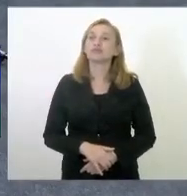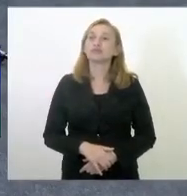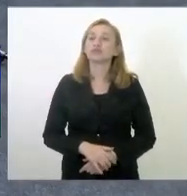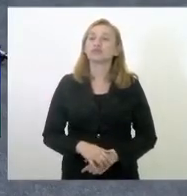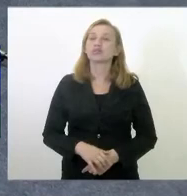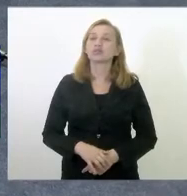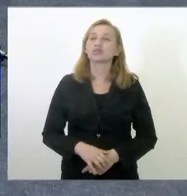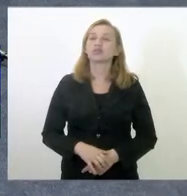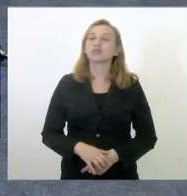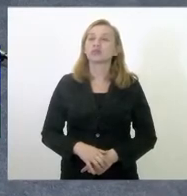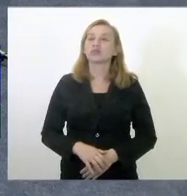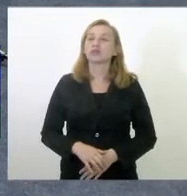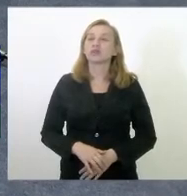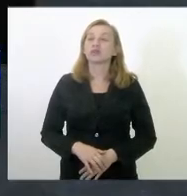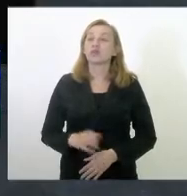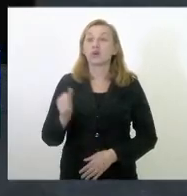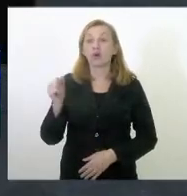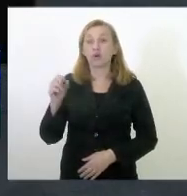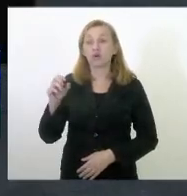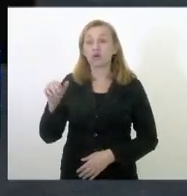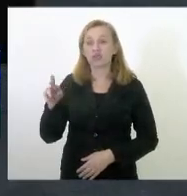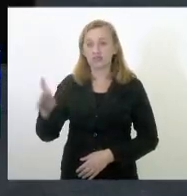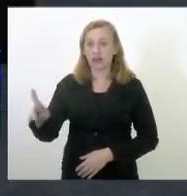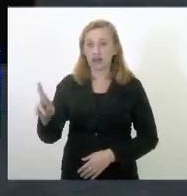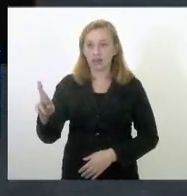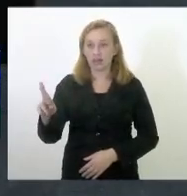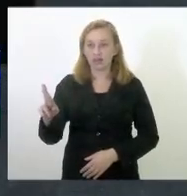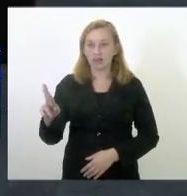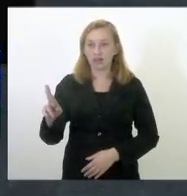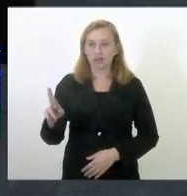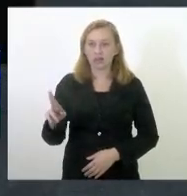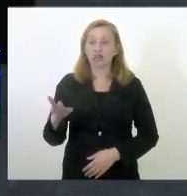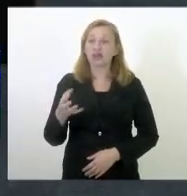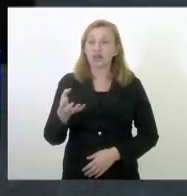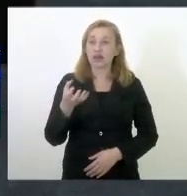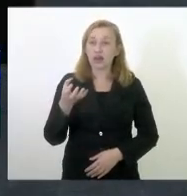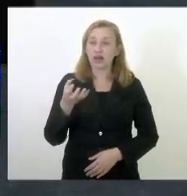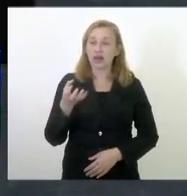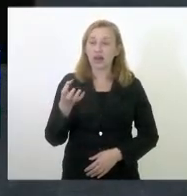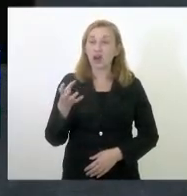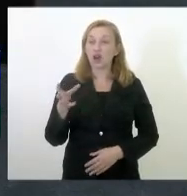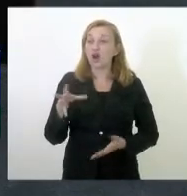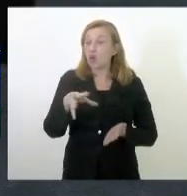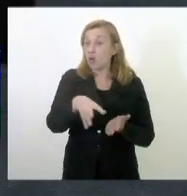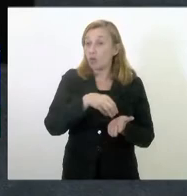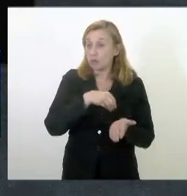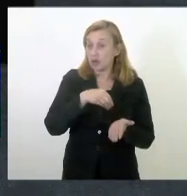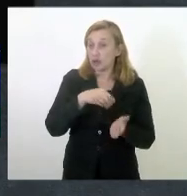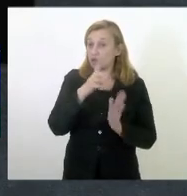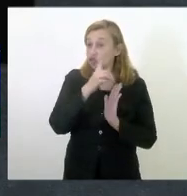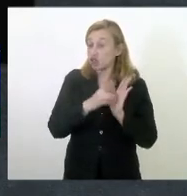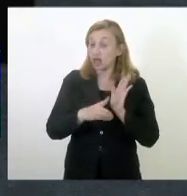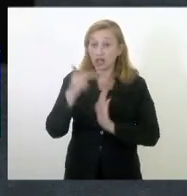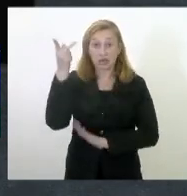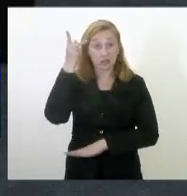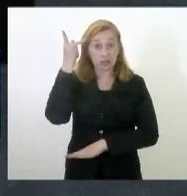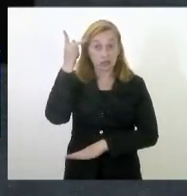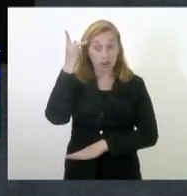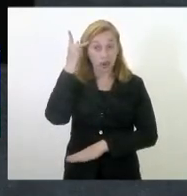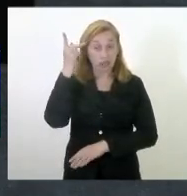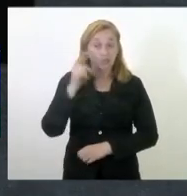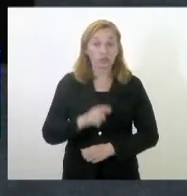política, Roseberg Reis, que pretende colar os decretos paulistas